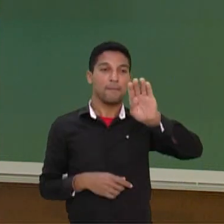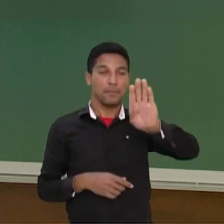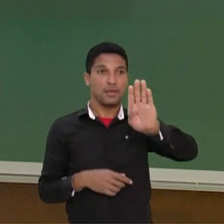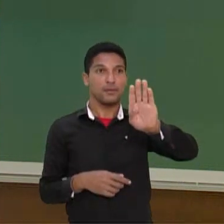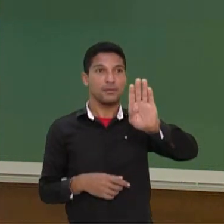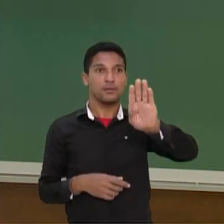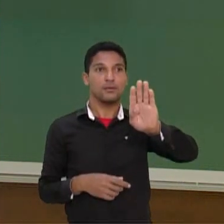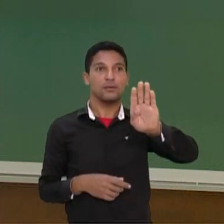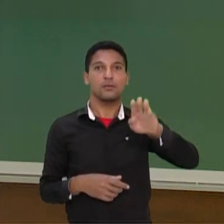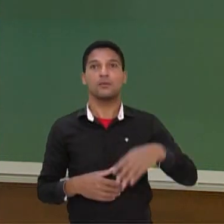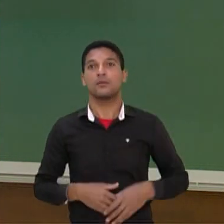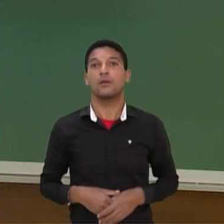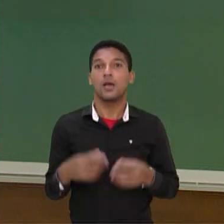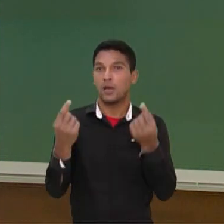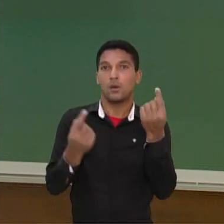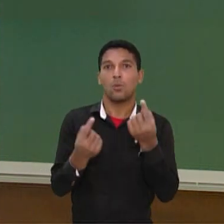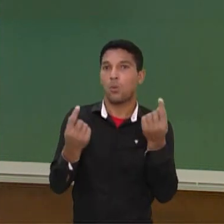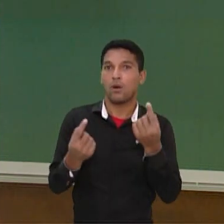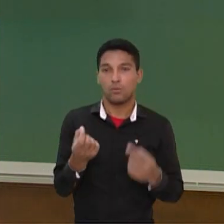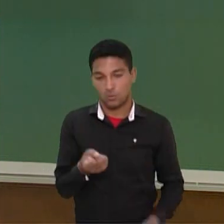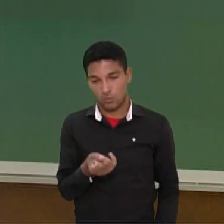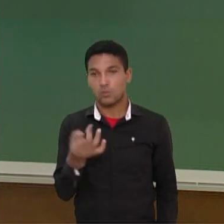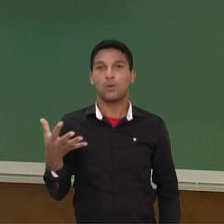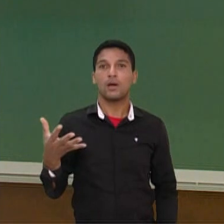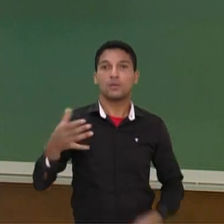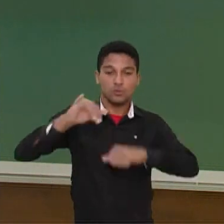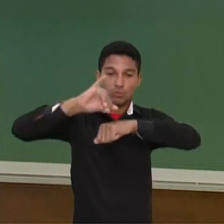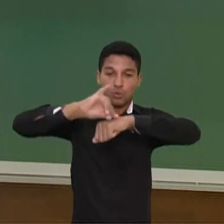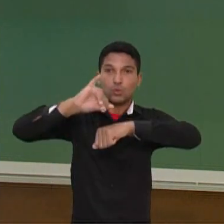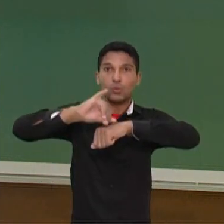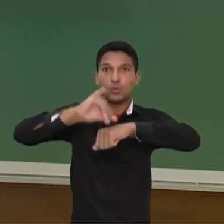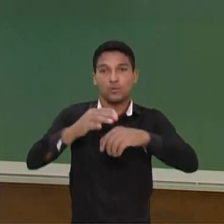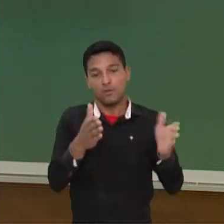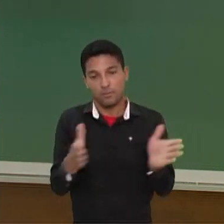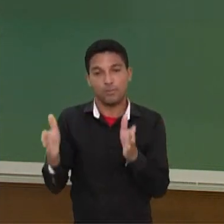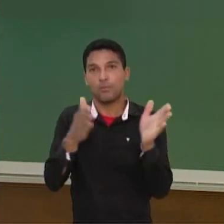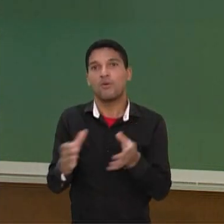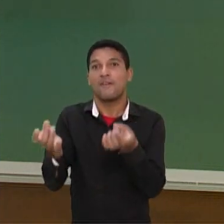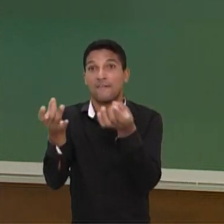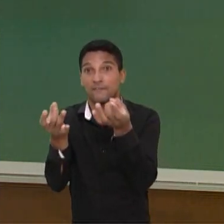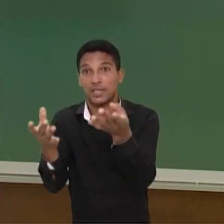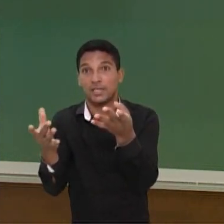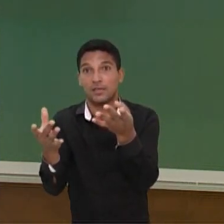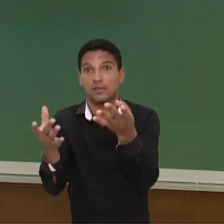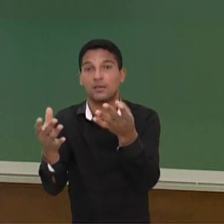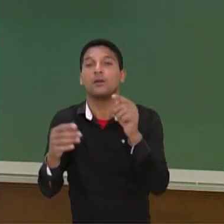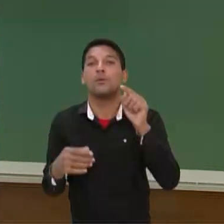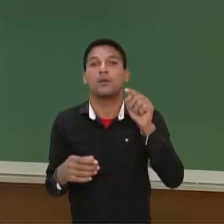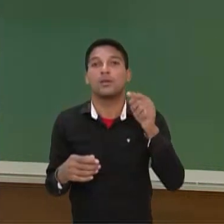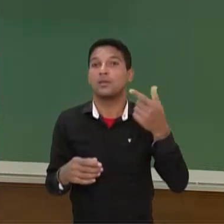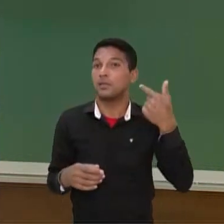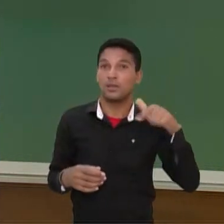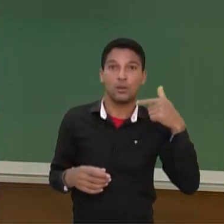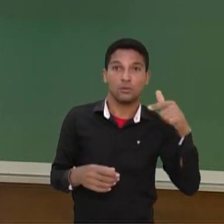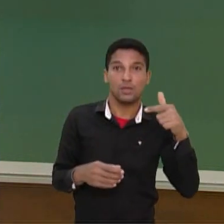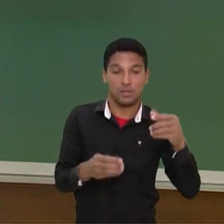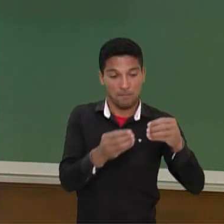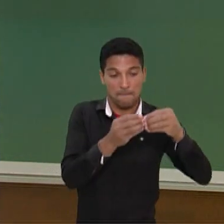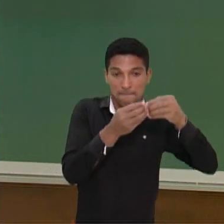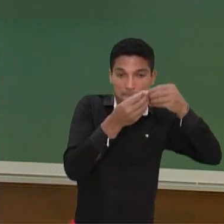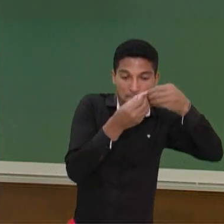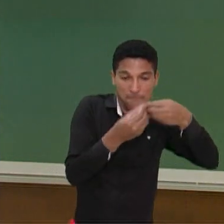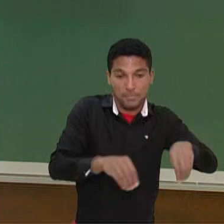produtos vendidos para que não tenha lucro nem prejuízo. Veja, de novo ele está perguntando qual é a quantidade de produtos vendidos. Ou